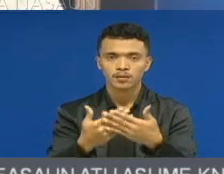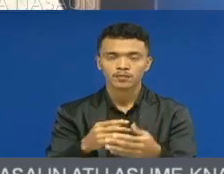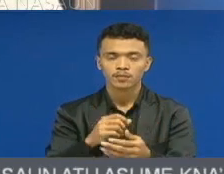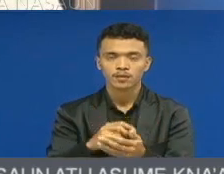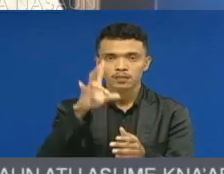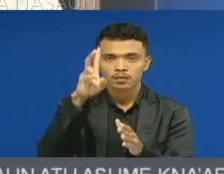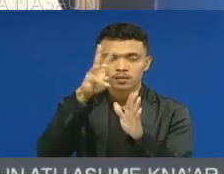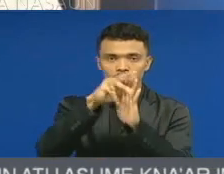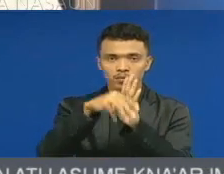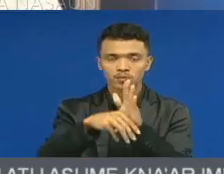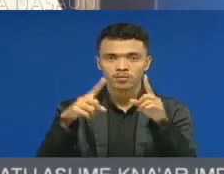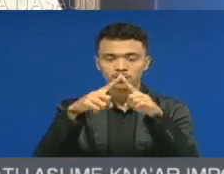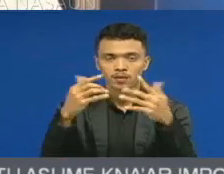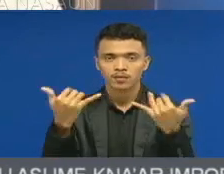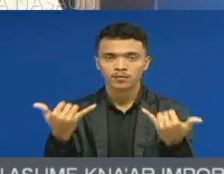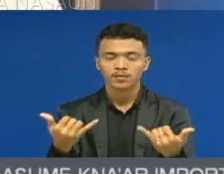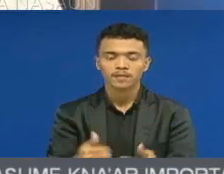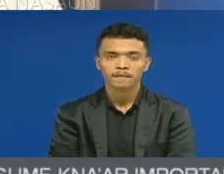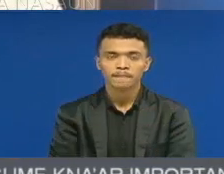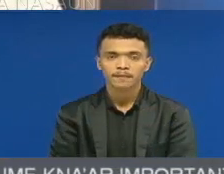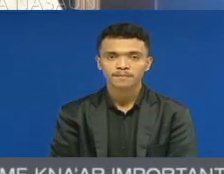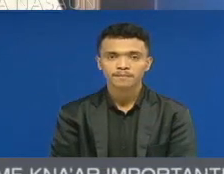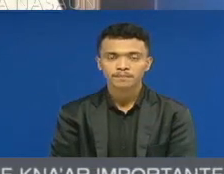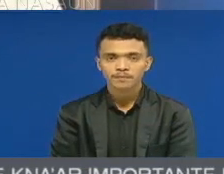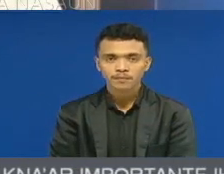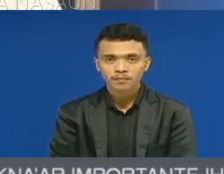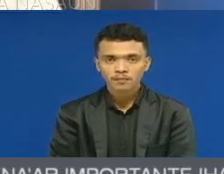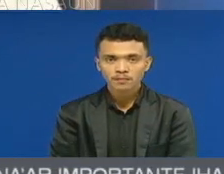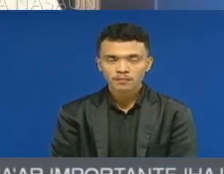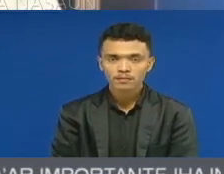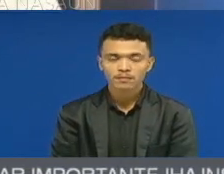nem a segmento 7 minutos, vai de São Oen, flecas, vai estúdio central, onde acompanha a informação, será selo, turma aí.